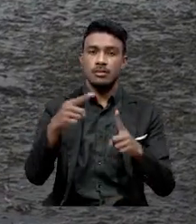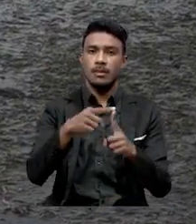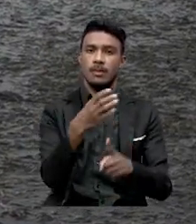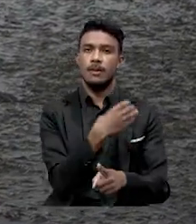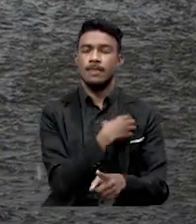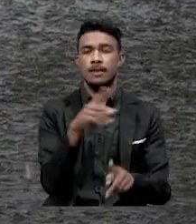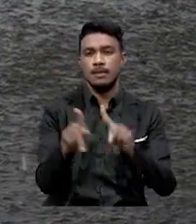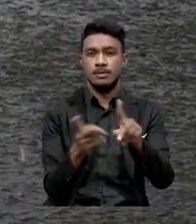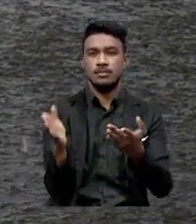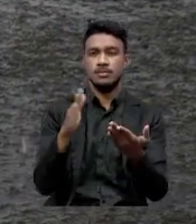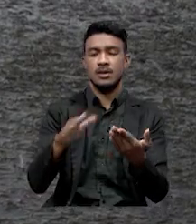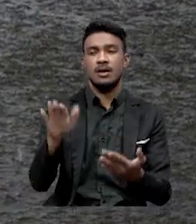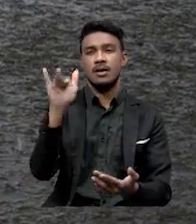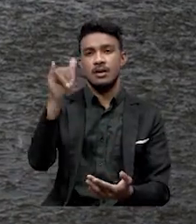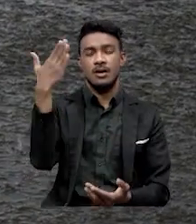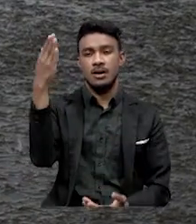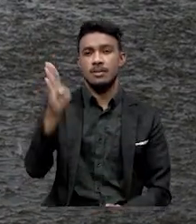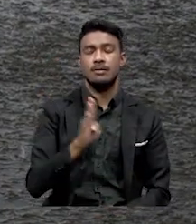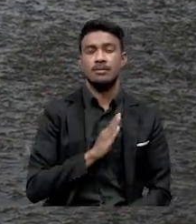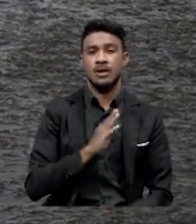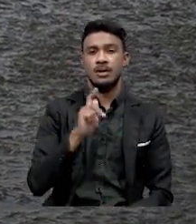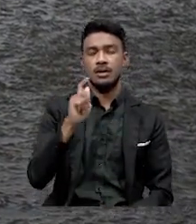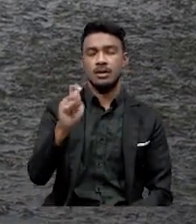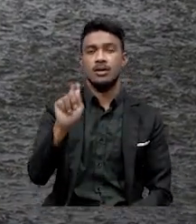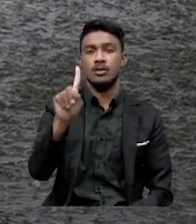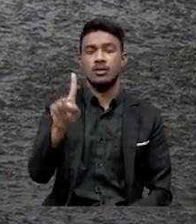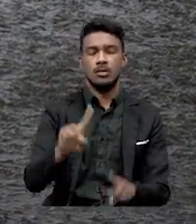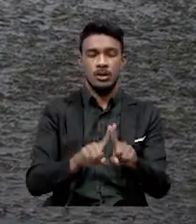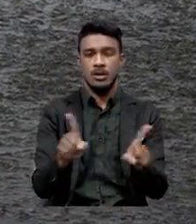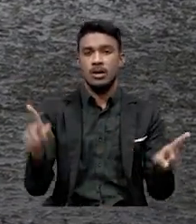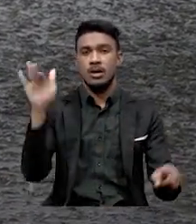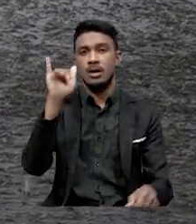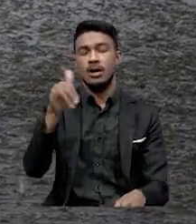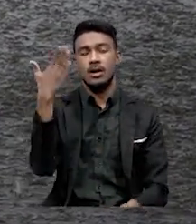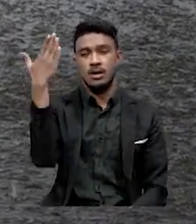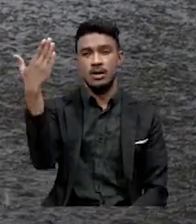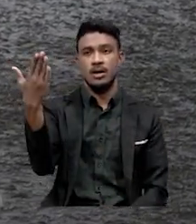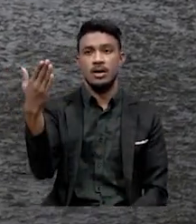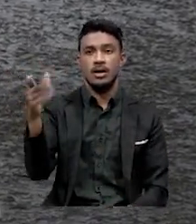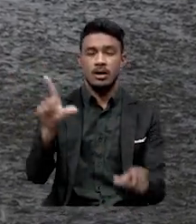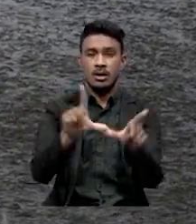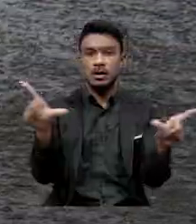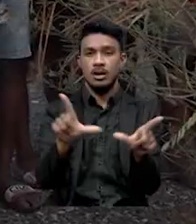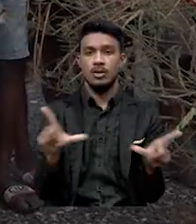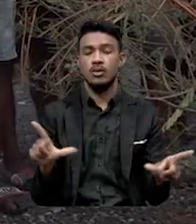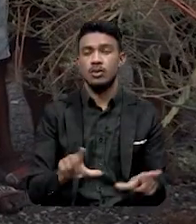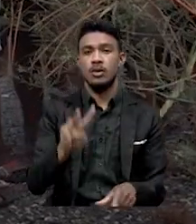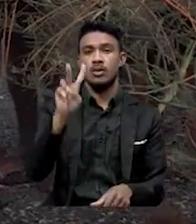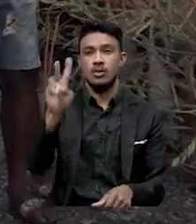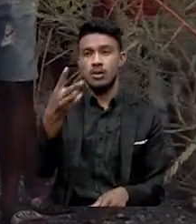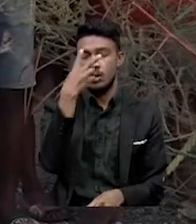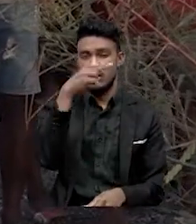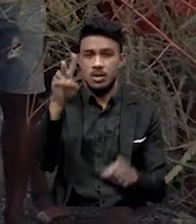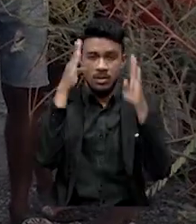ni residência permanente ia BTN 1 MB durante ne heladit ia área Lagoa Rua odi taumatam ba